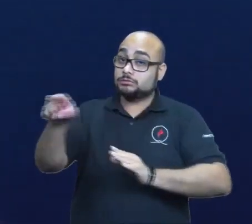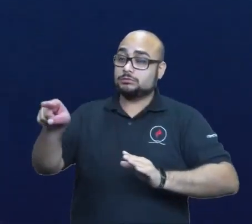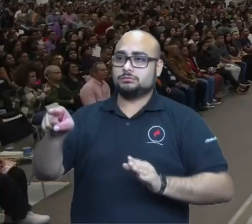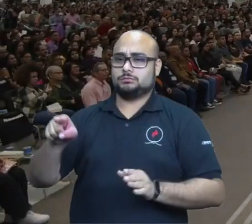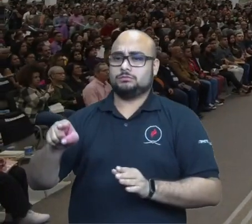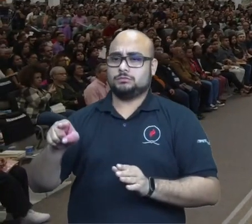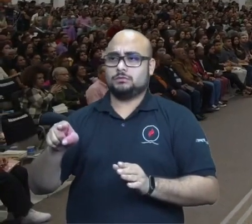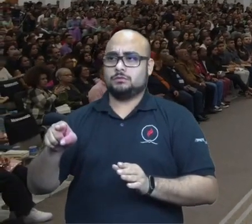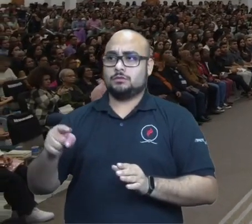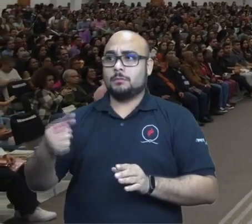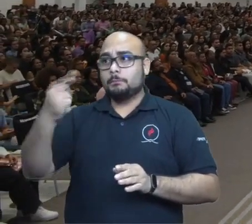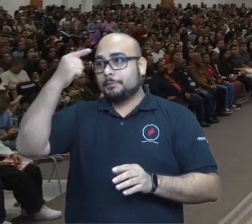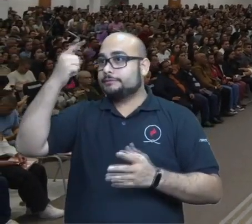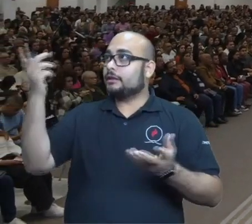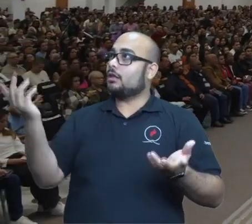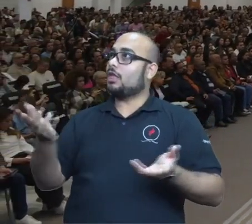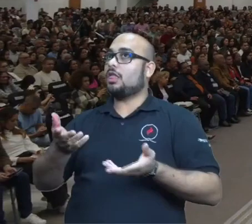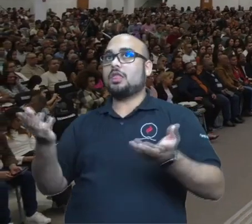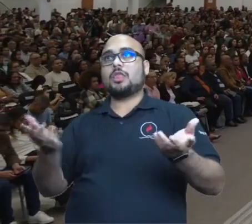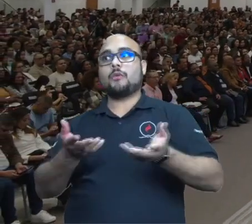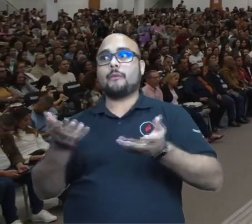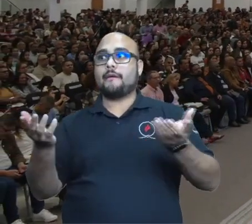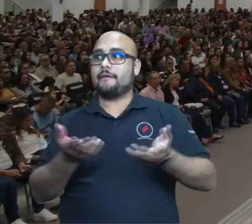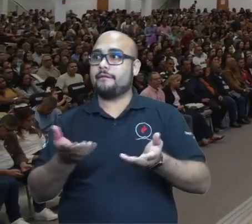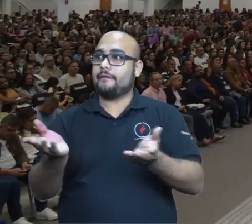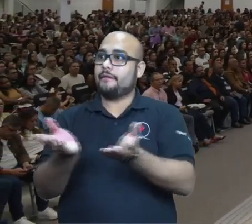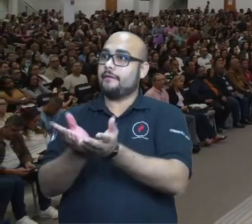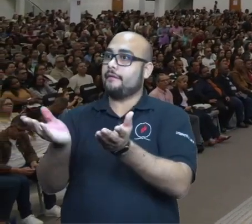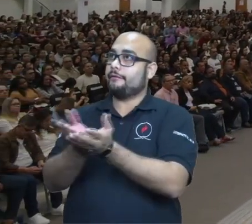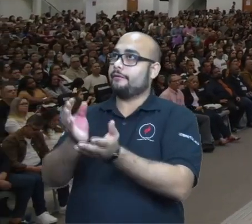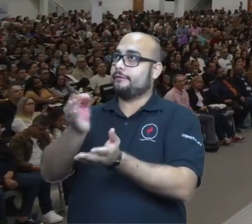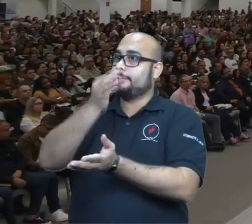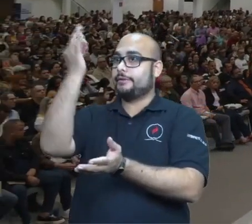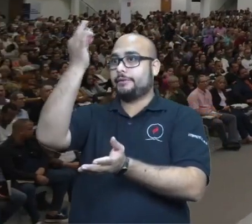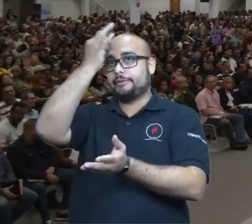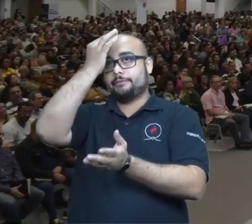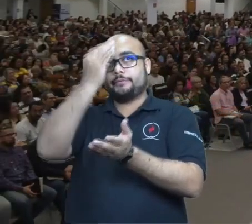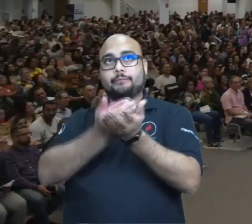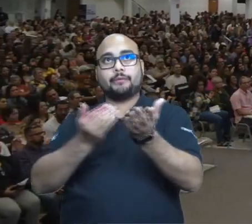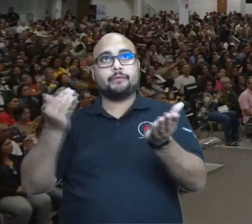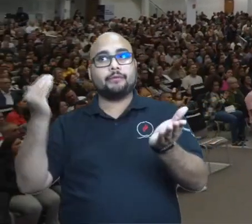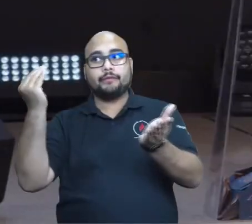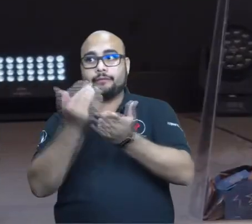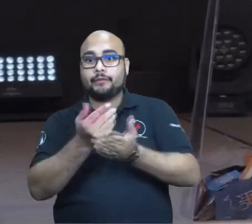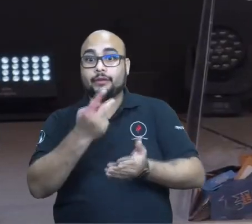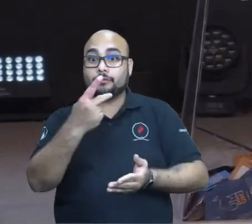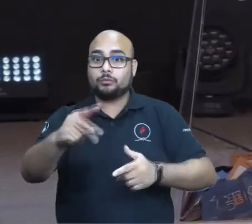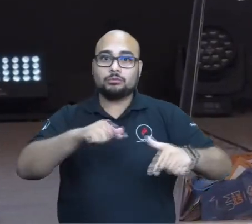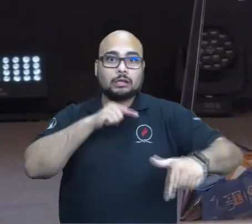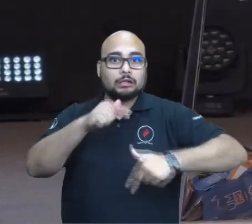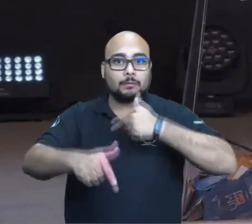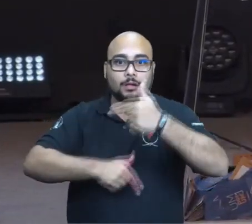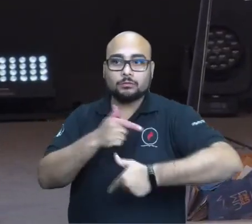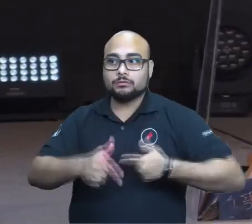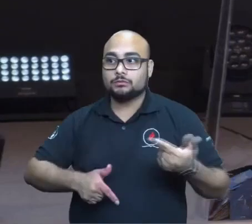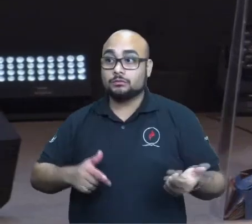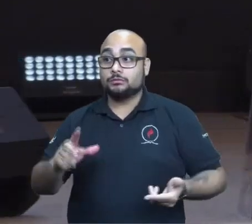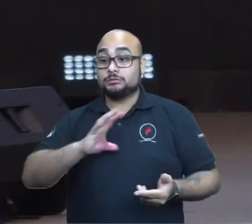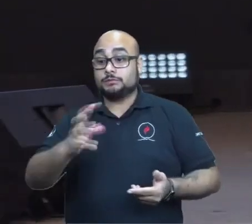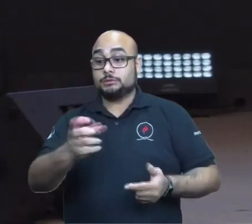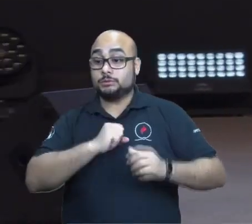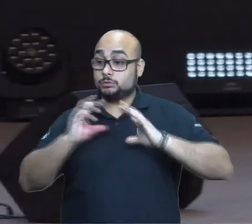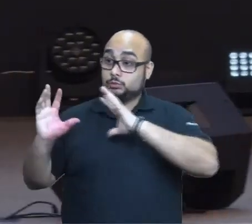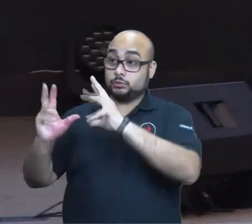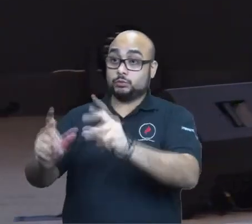Inconveniente como crentão como santa rão mas você ainda vai salvar esse canteiro de obra porque você se preocupou com que ninguém se preocupava